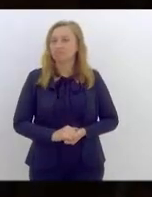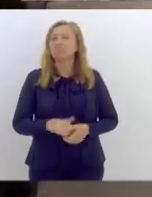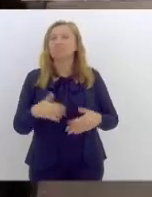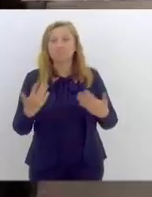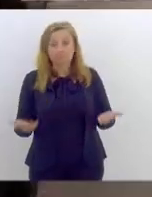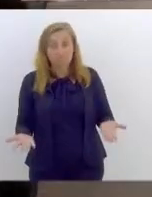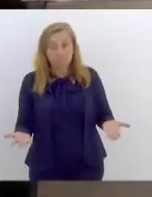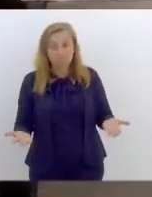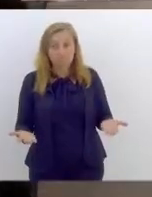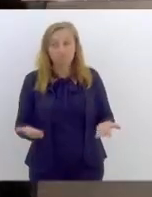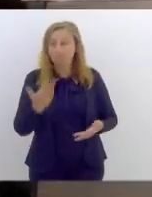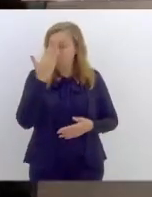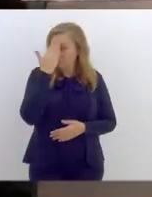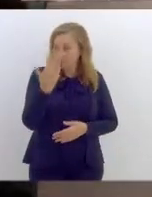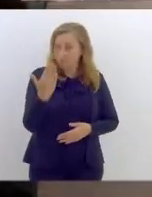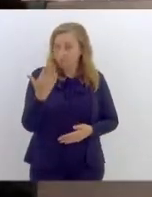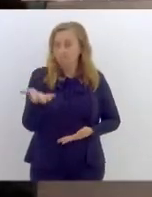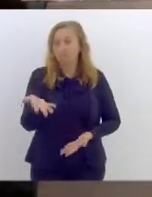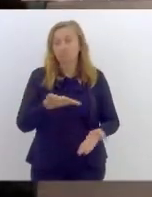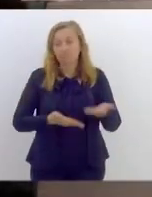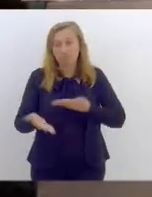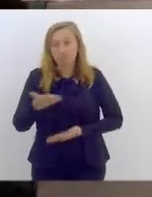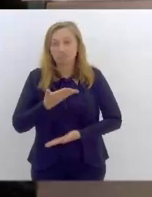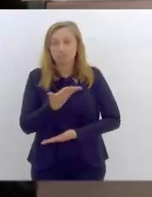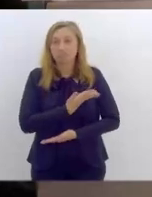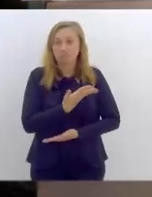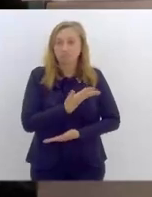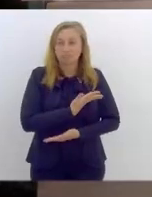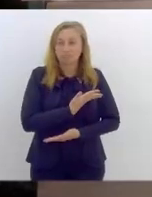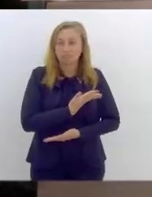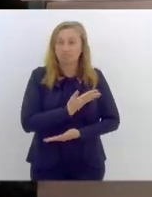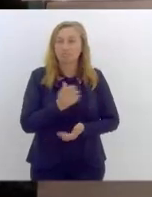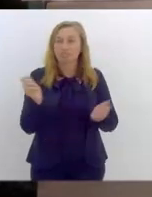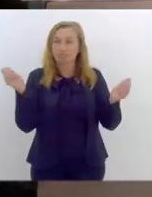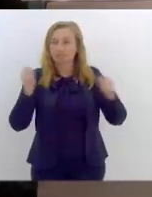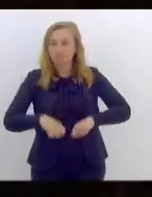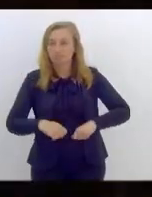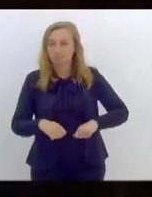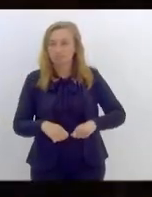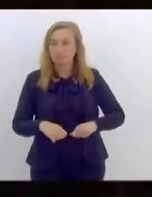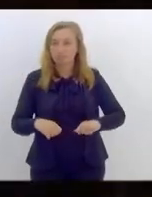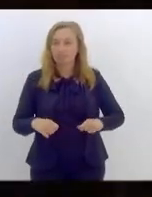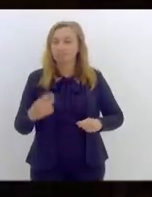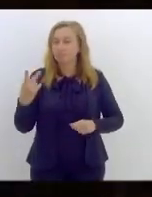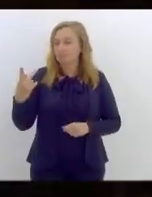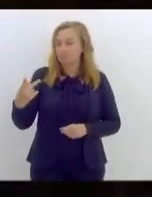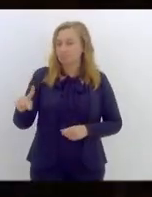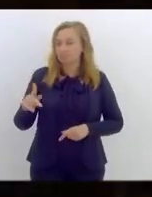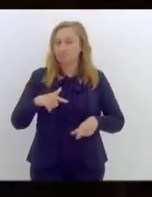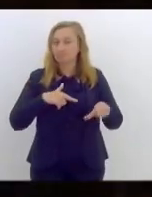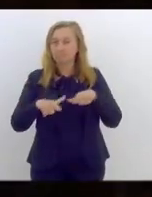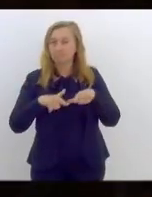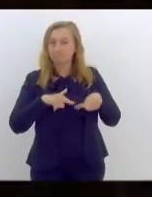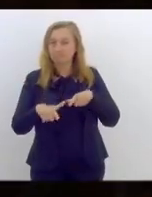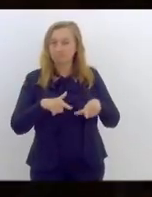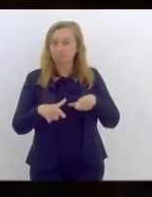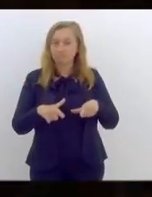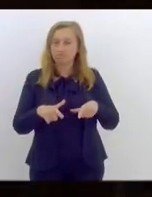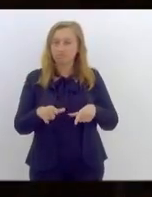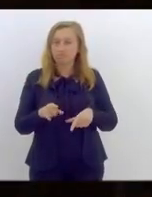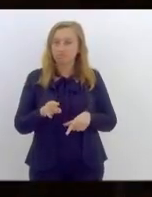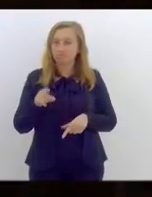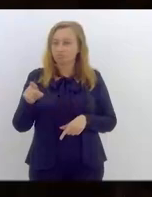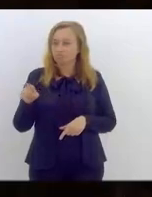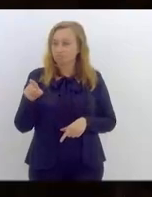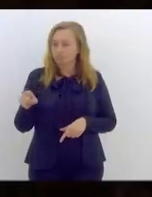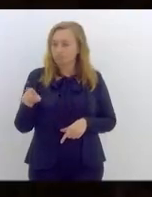Então, eu agradeço a parceria, a amizade, a competência, a tua gestão e, saca, você não